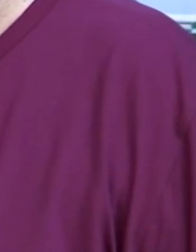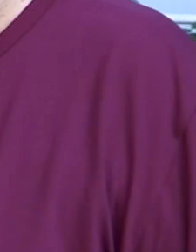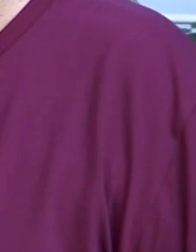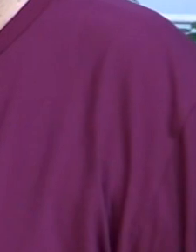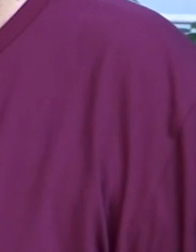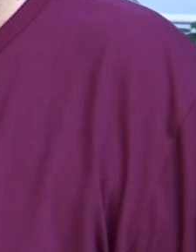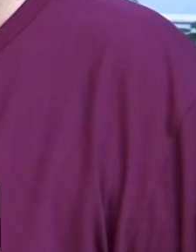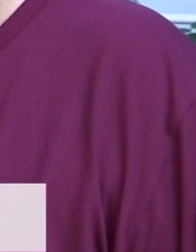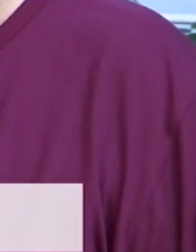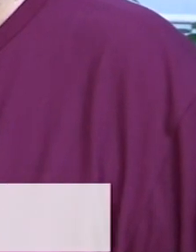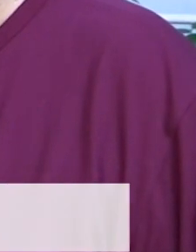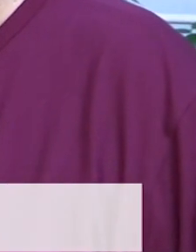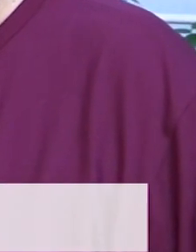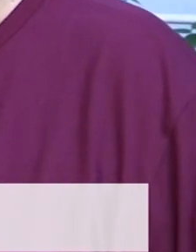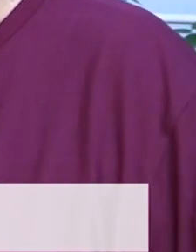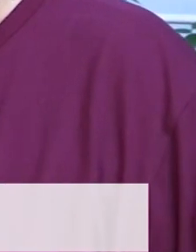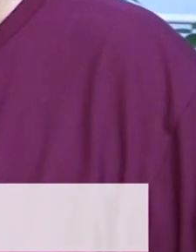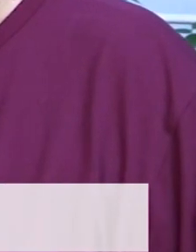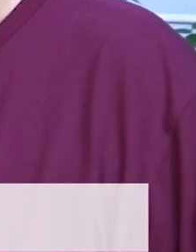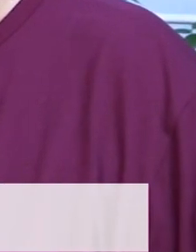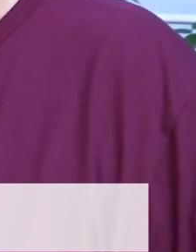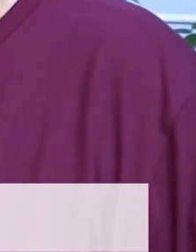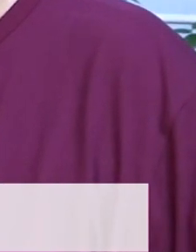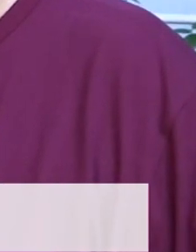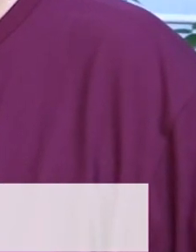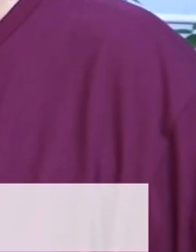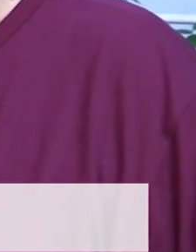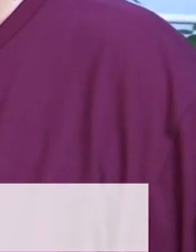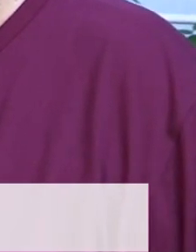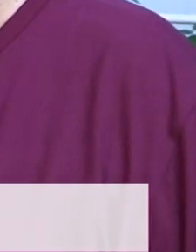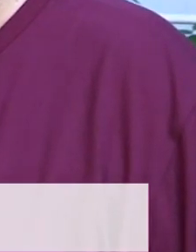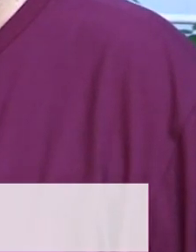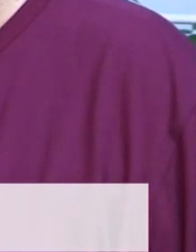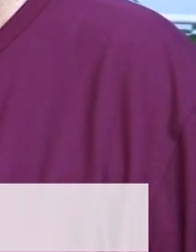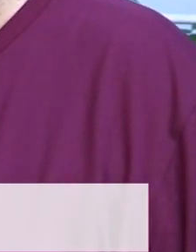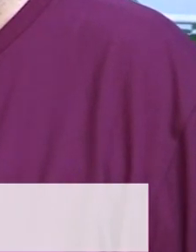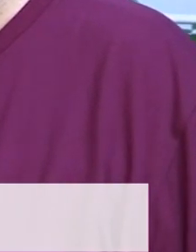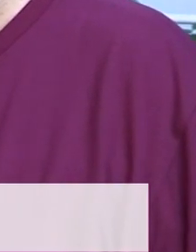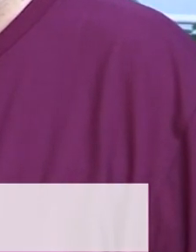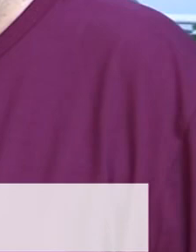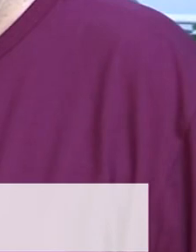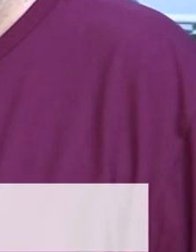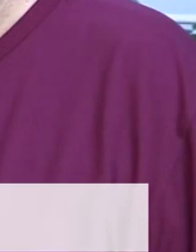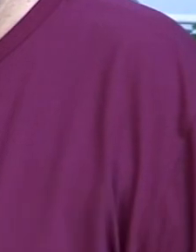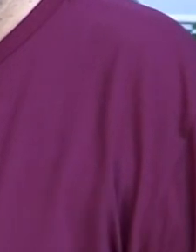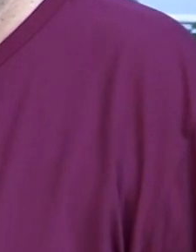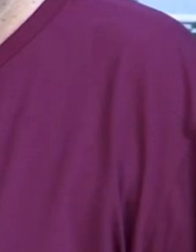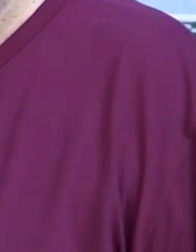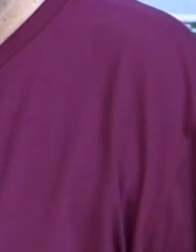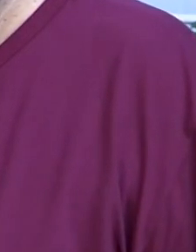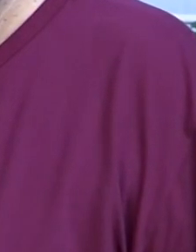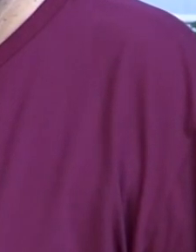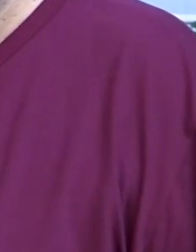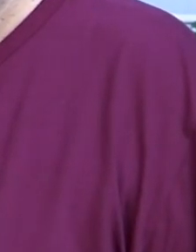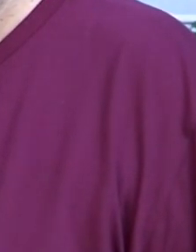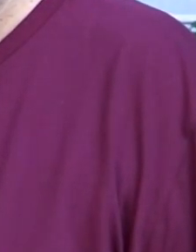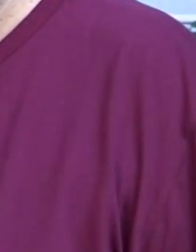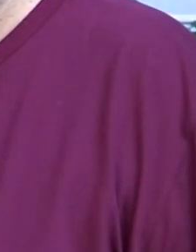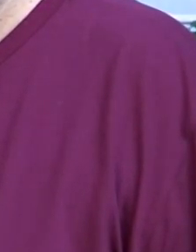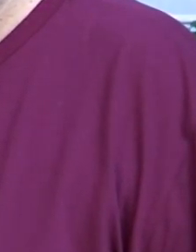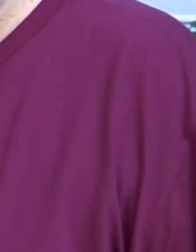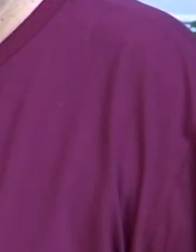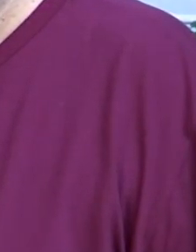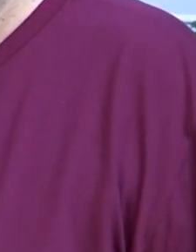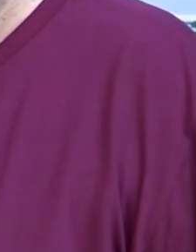corrente do bem. Há 10 anos atrás, eu organizava essa festa sozinha e comemorando a minha festa de